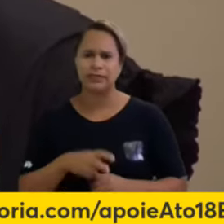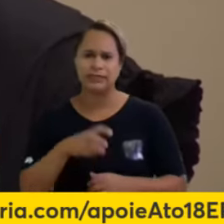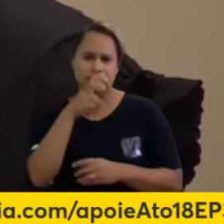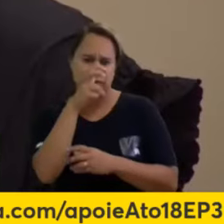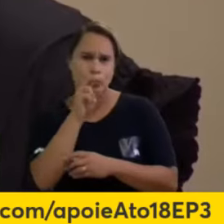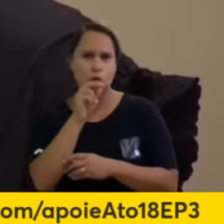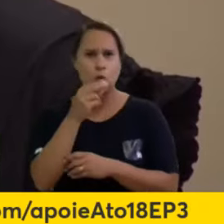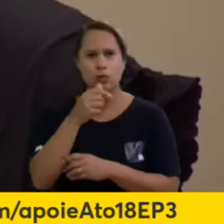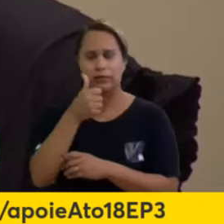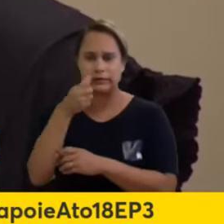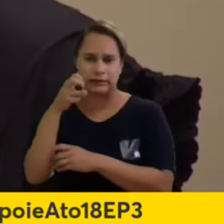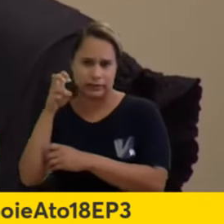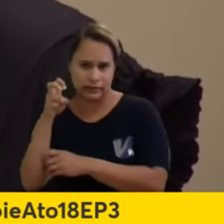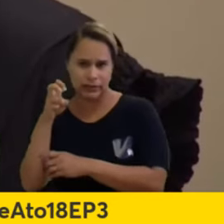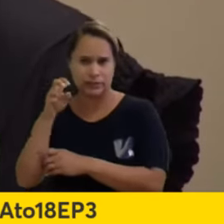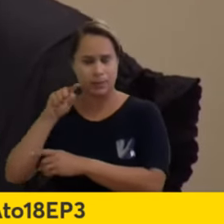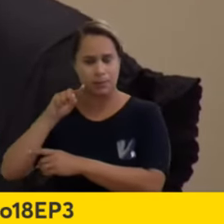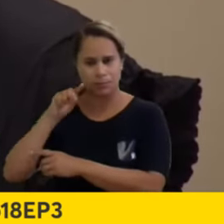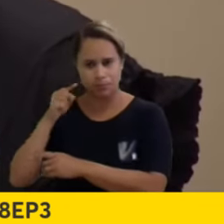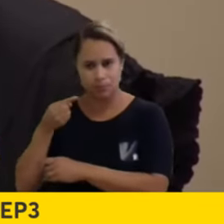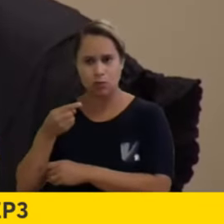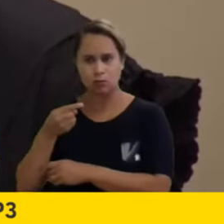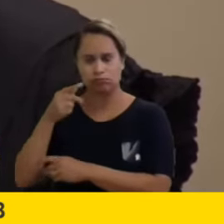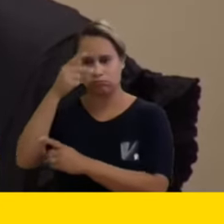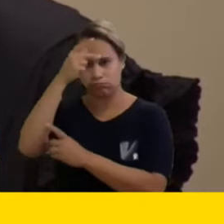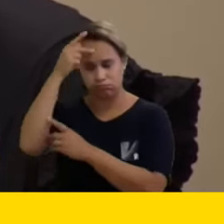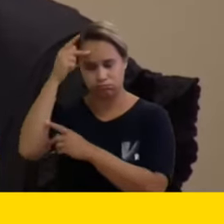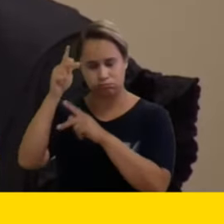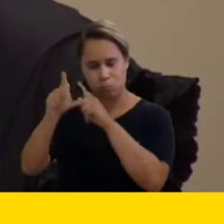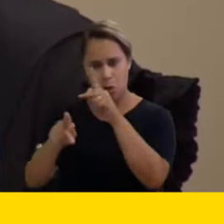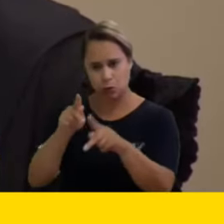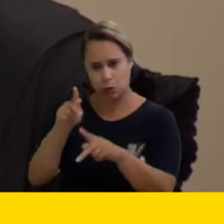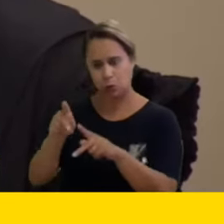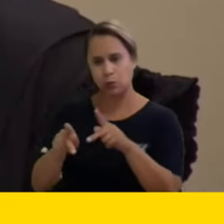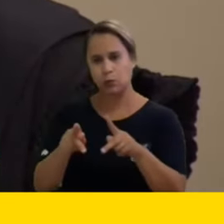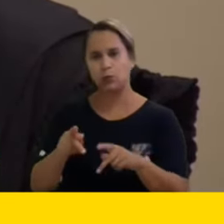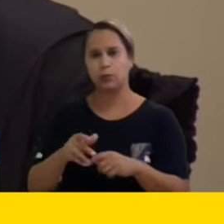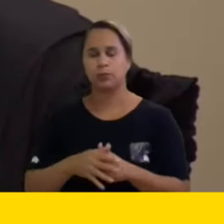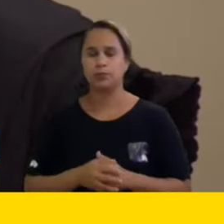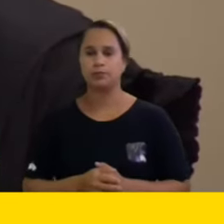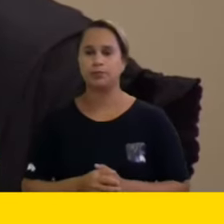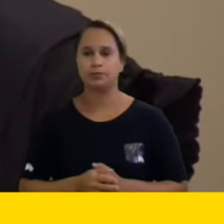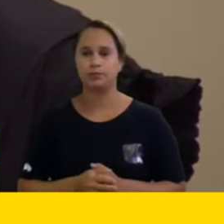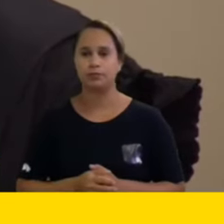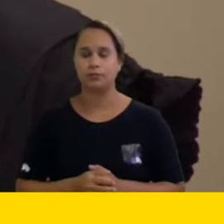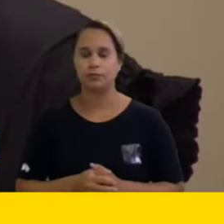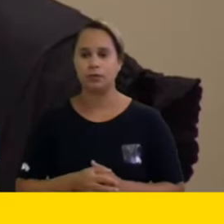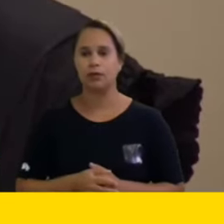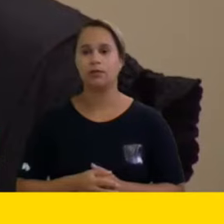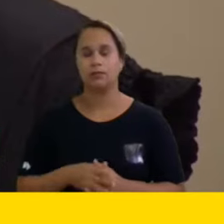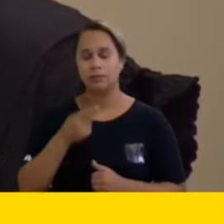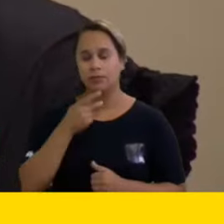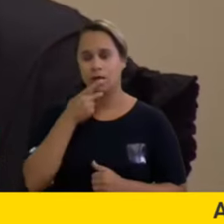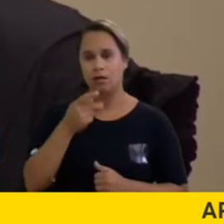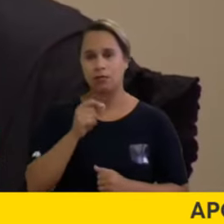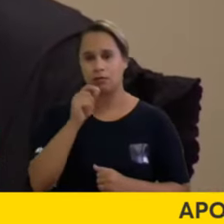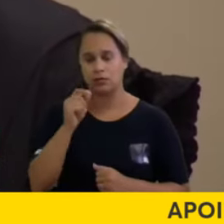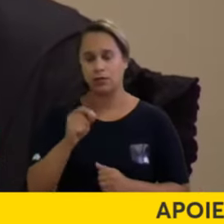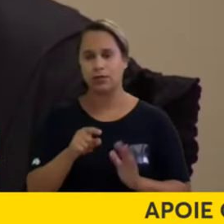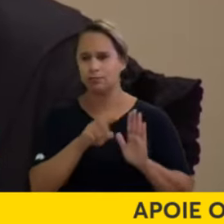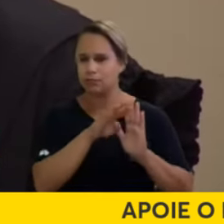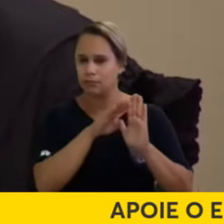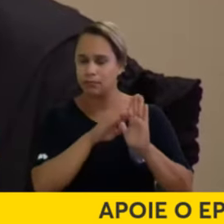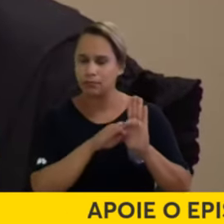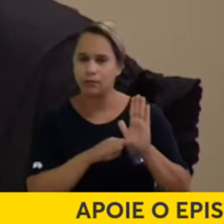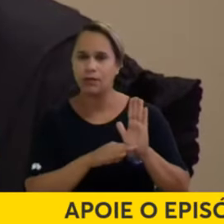grande repercussão local O que torna o nome muito forte na região faço menção estes requisitos porque tal postura e aqui